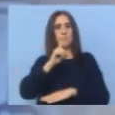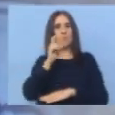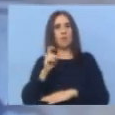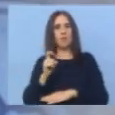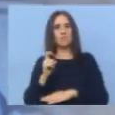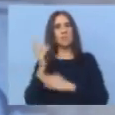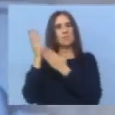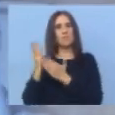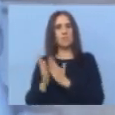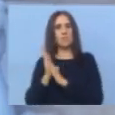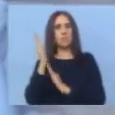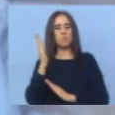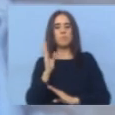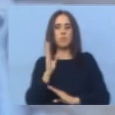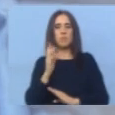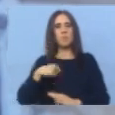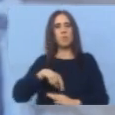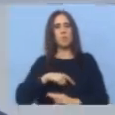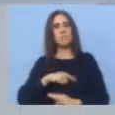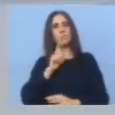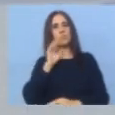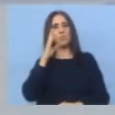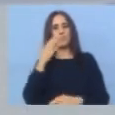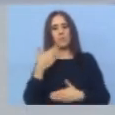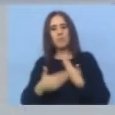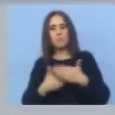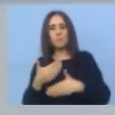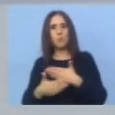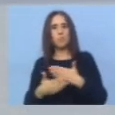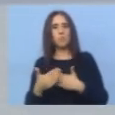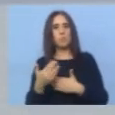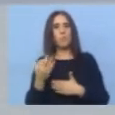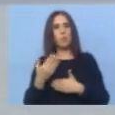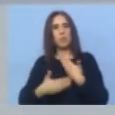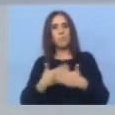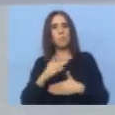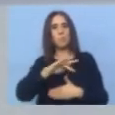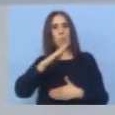é importante nós também termos em conta isso. Portanto, este caminhar, também uma vez ele caminhou para